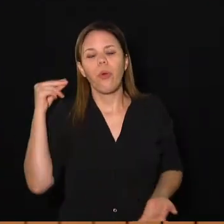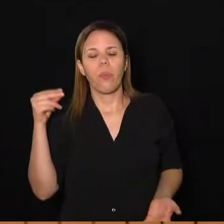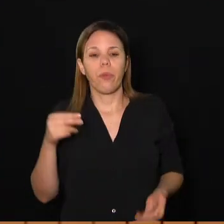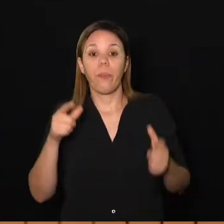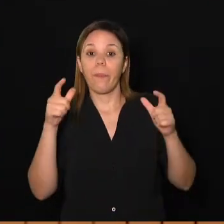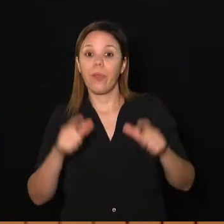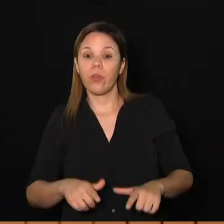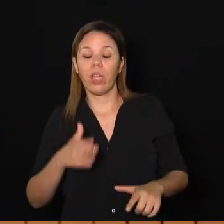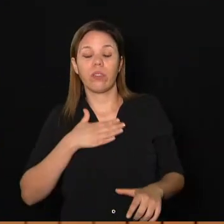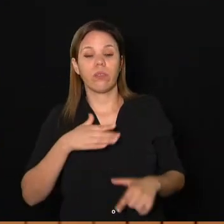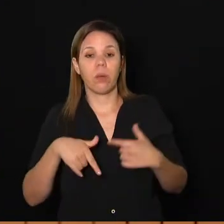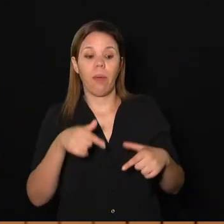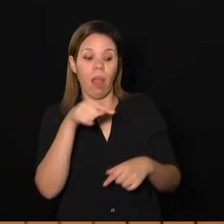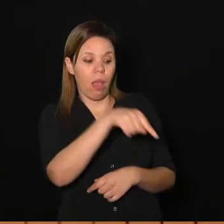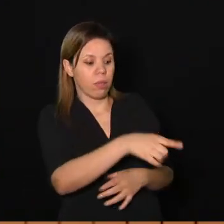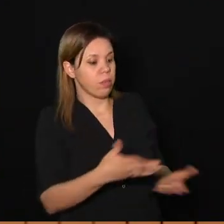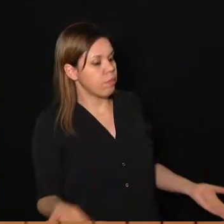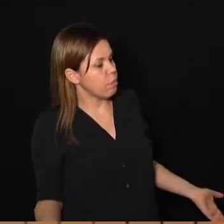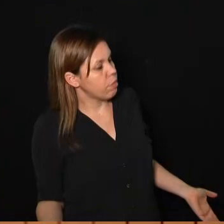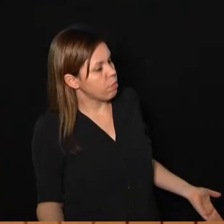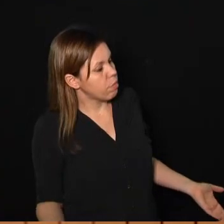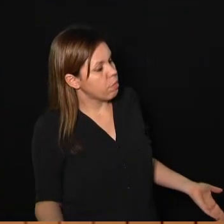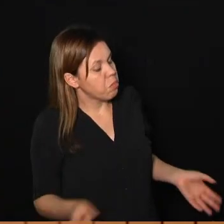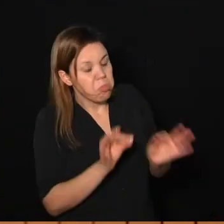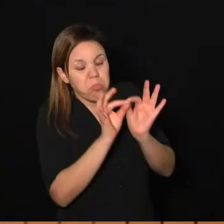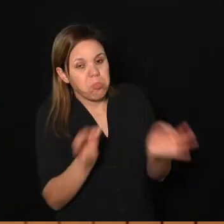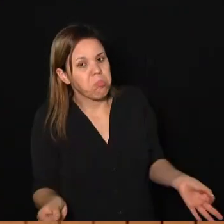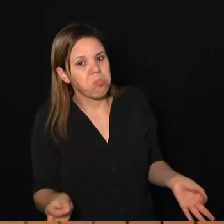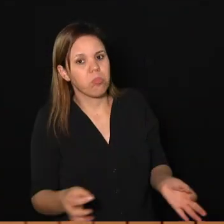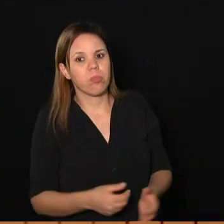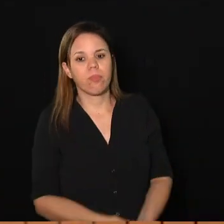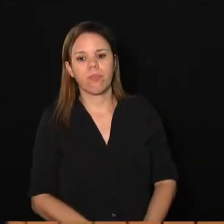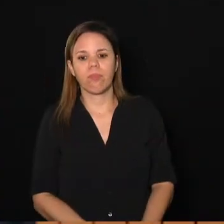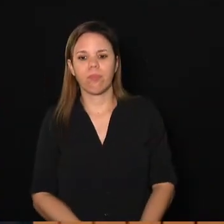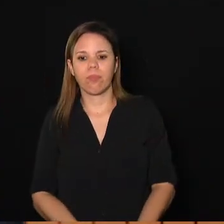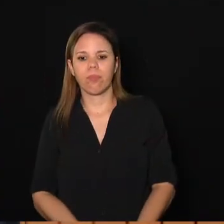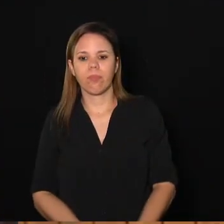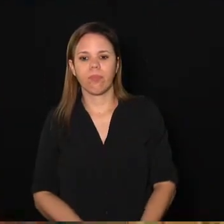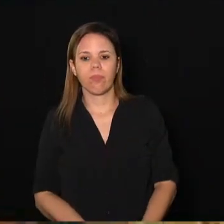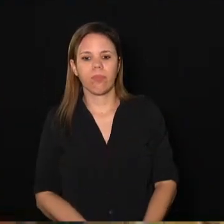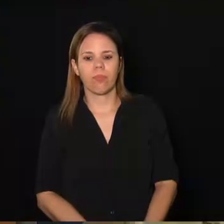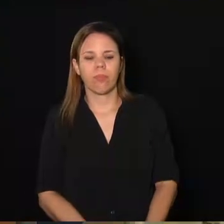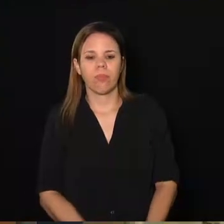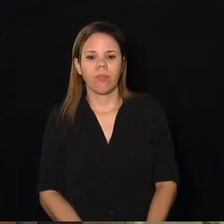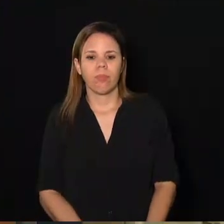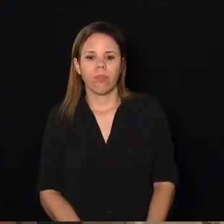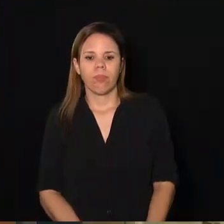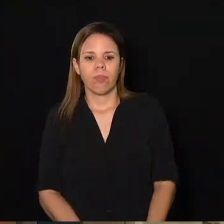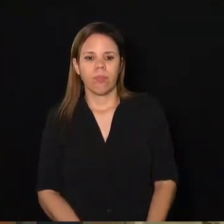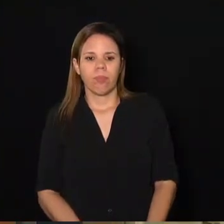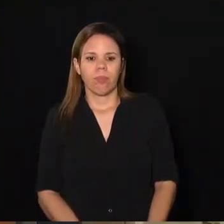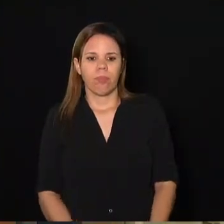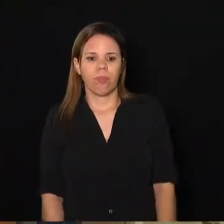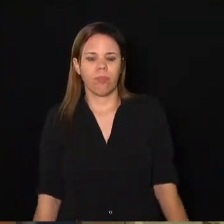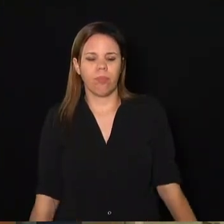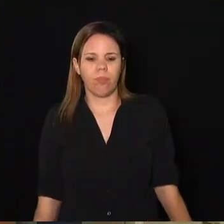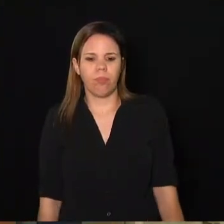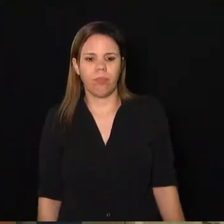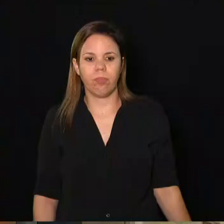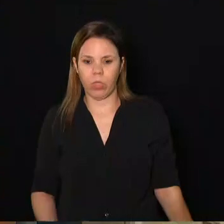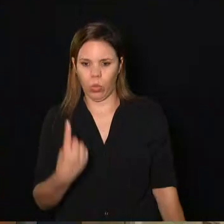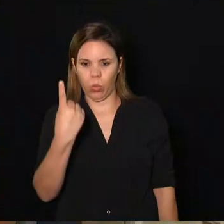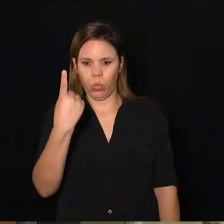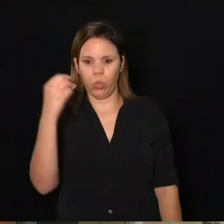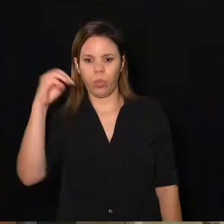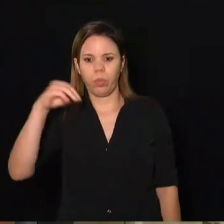local de trabalho é esse é simplesmente isso doutor Felipe o senhor também da mesma forma tem mais um minuto para